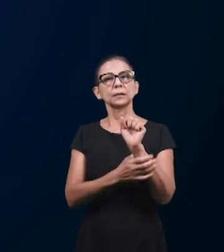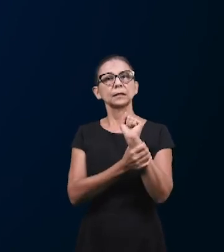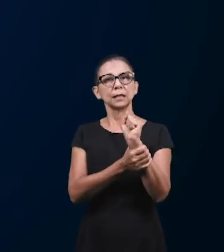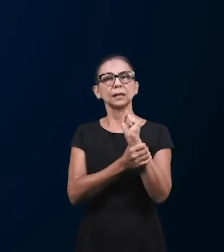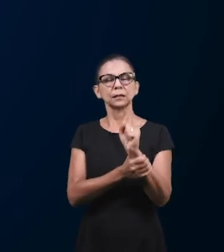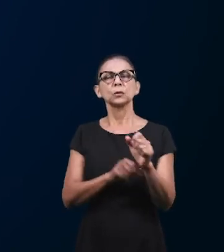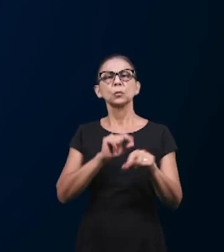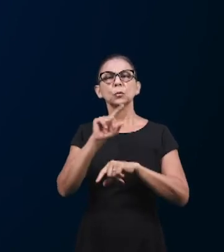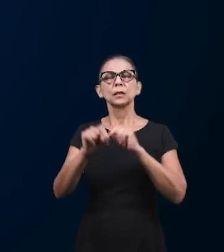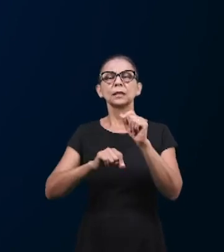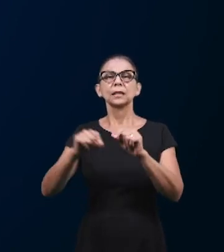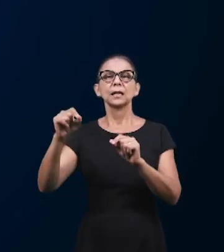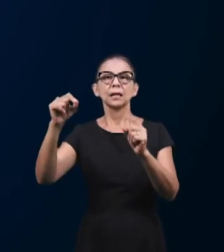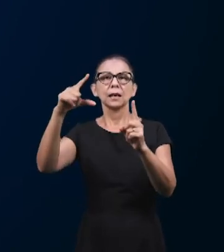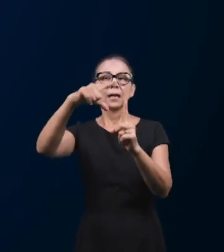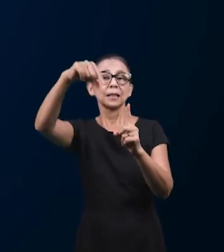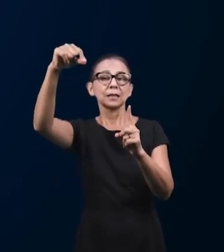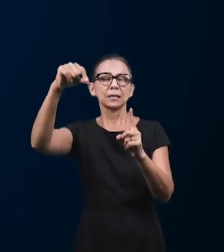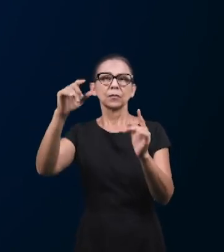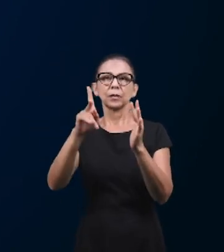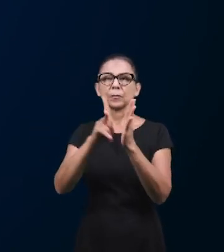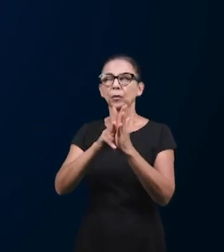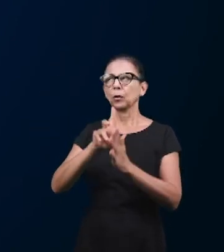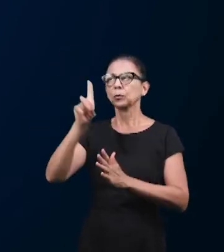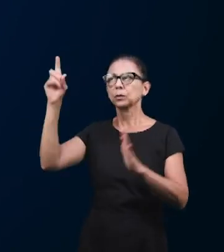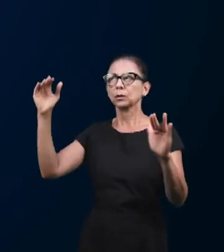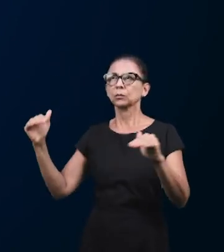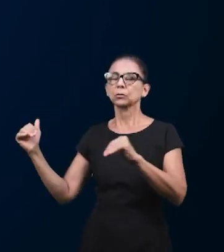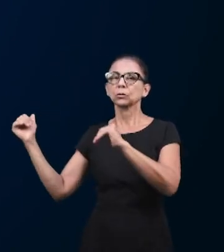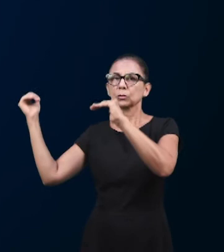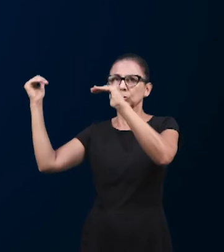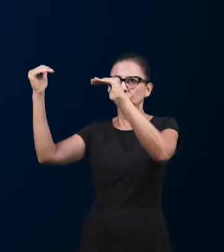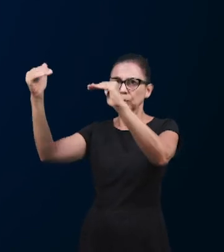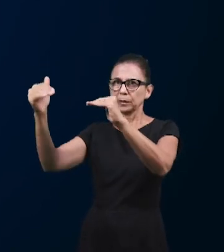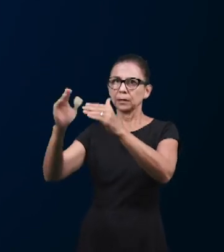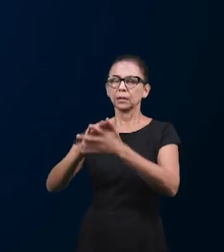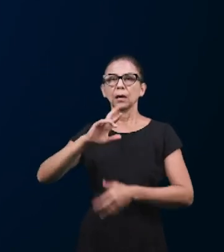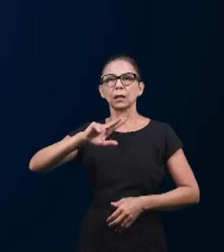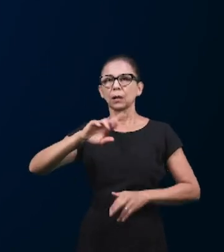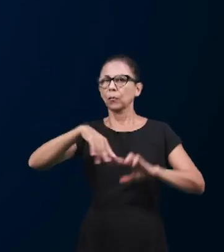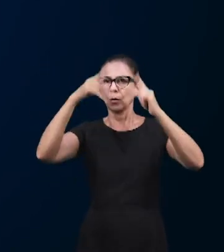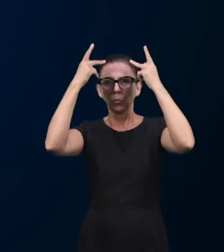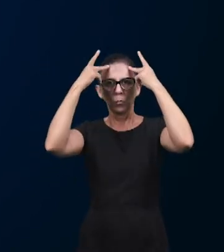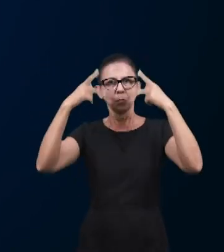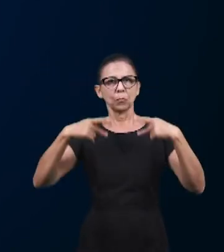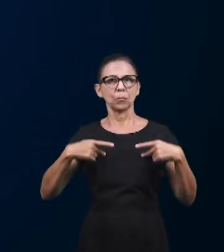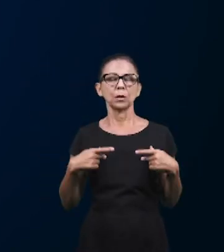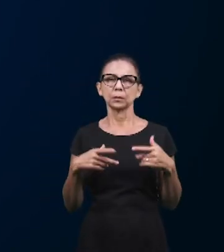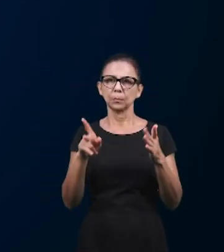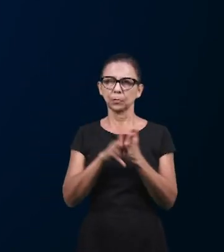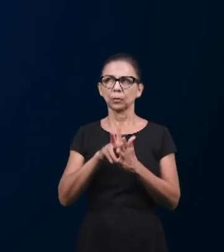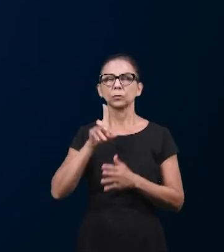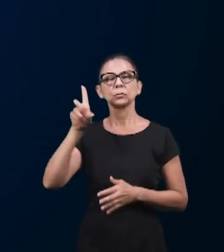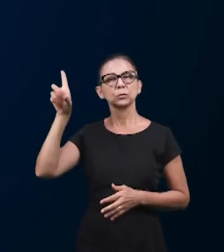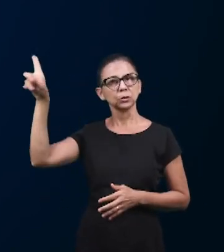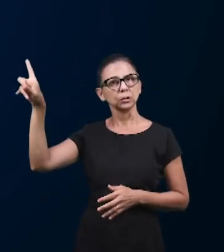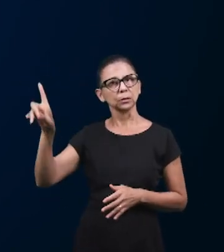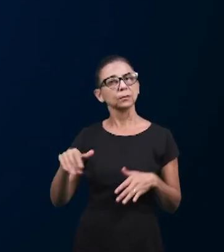Eleição é um ato de soberania de Deus, e exatamente por isso, no ato da eleição, não há interferência do homem, exclusivamente de